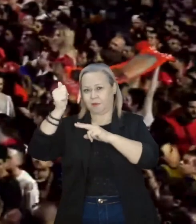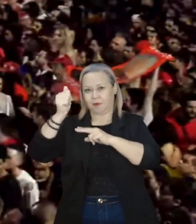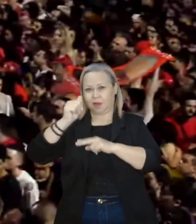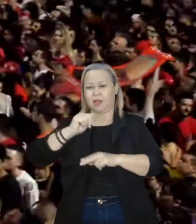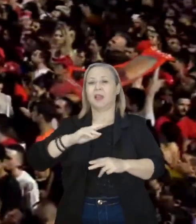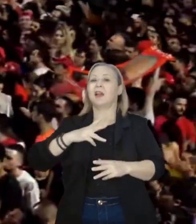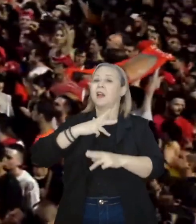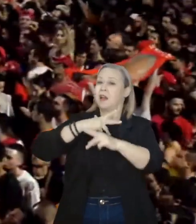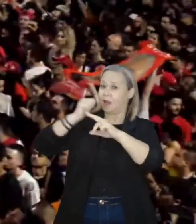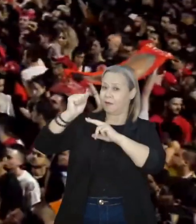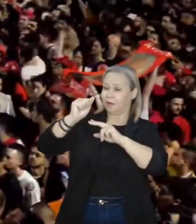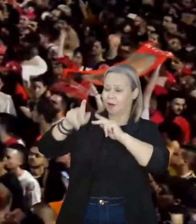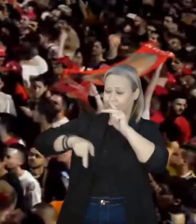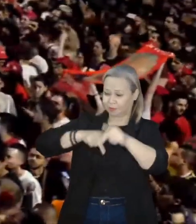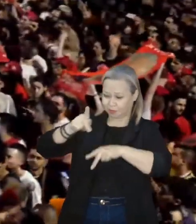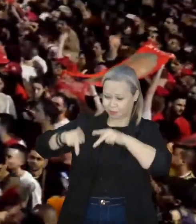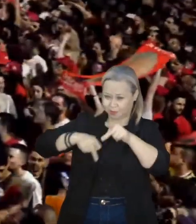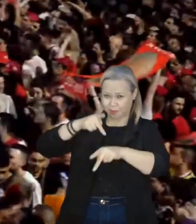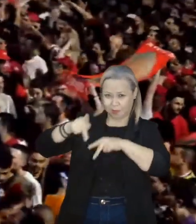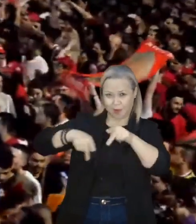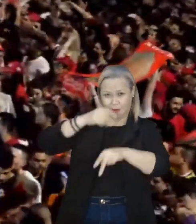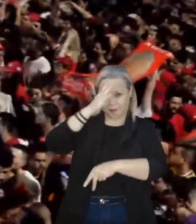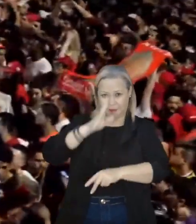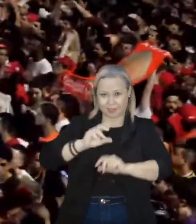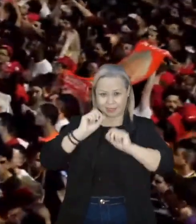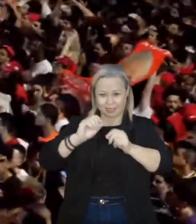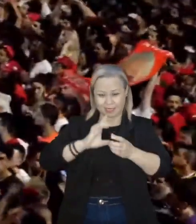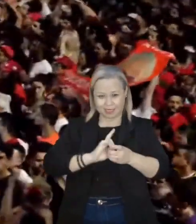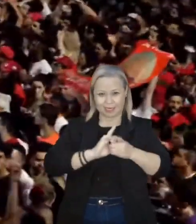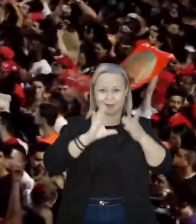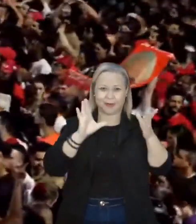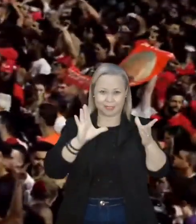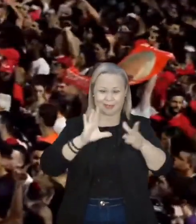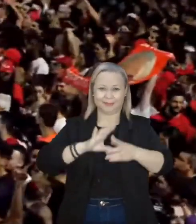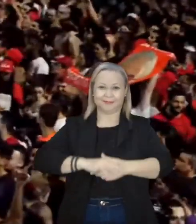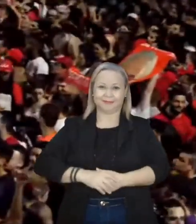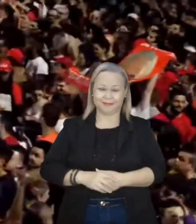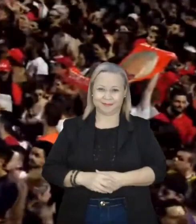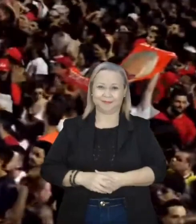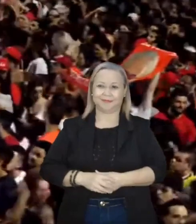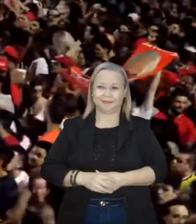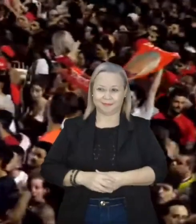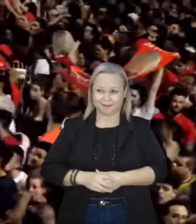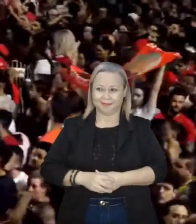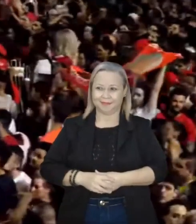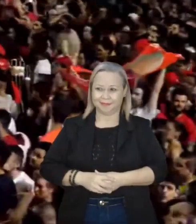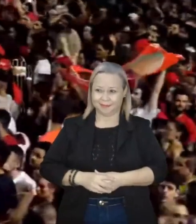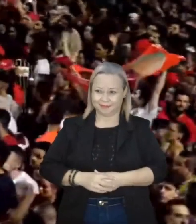vitória do povo brasileiro e da democracia.